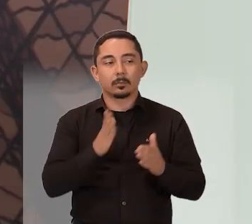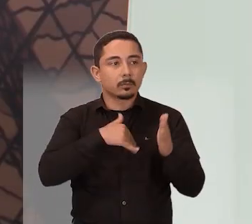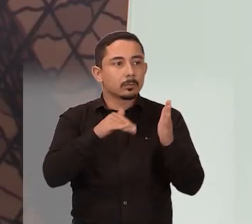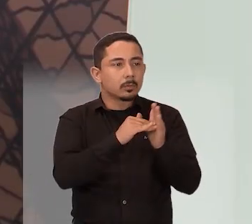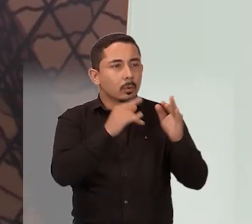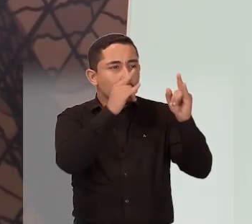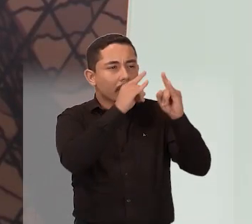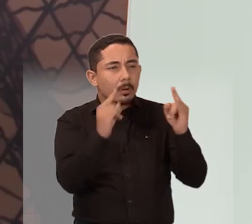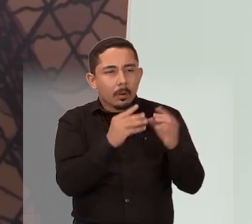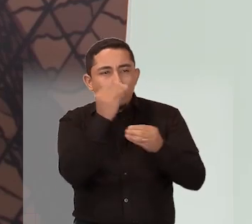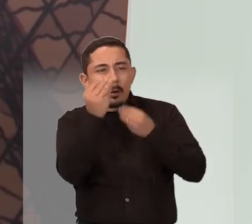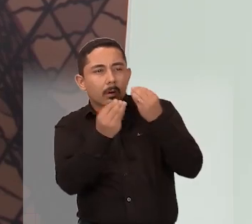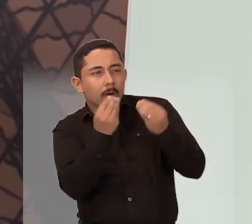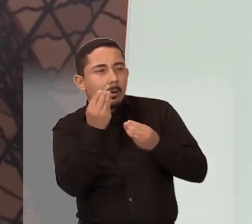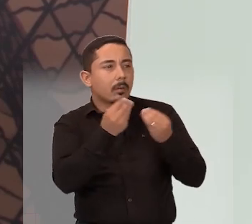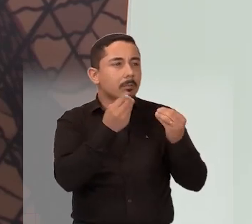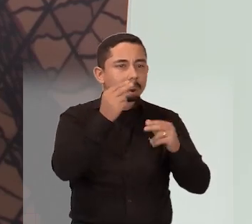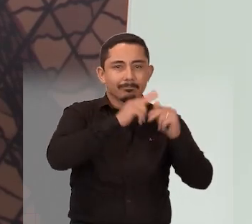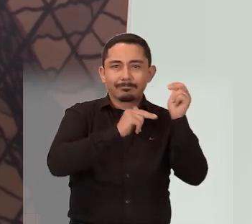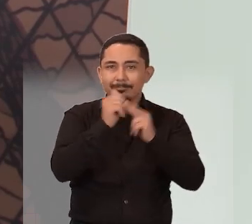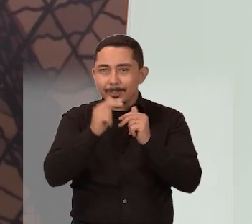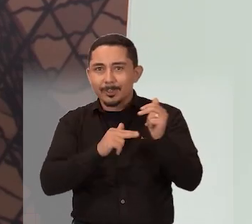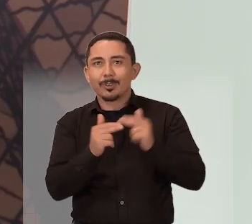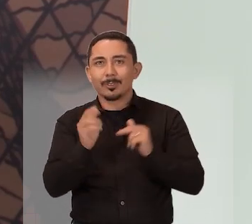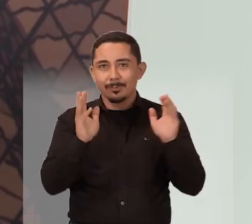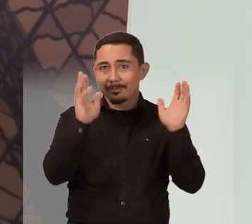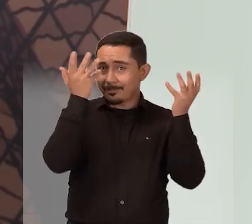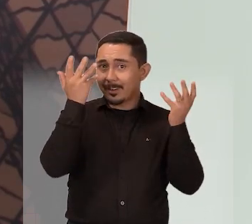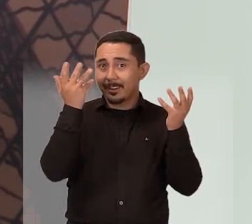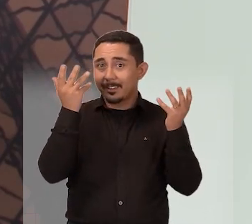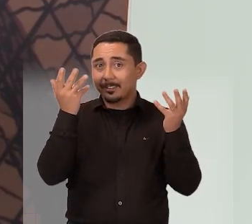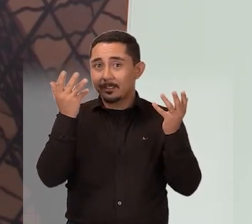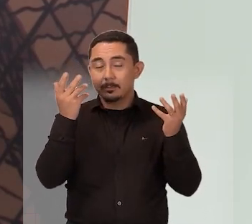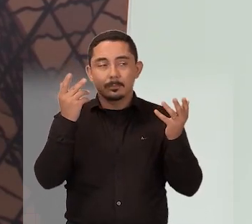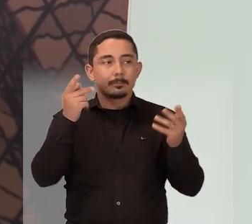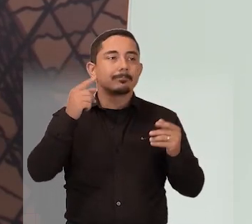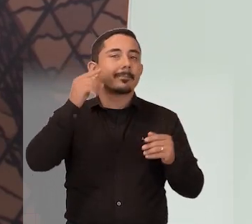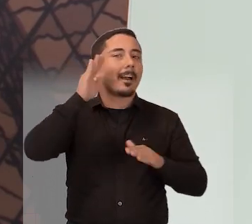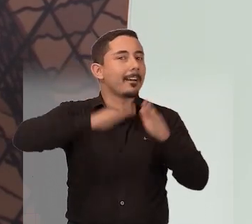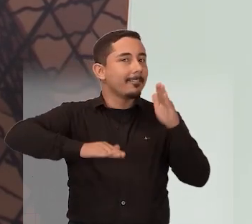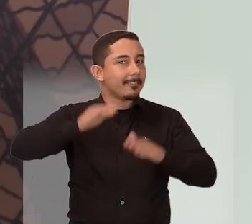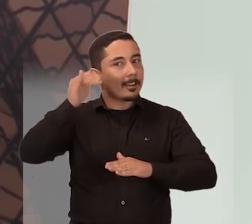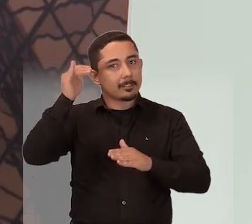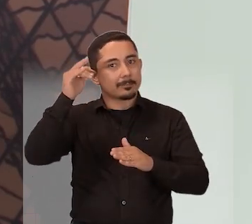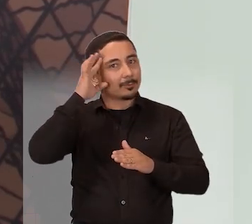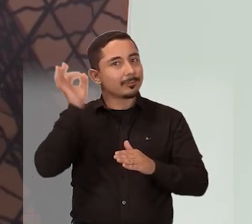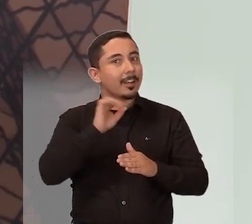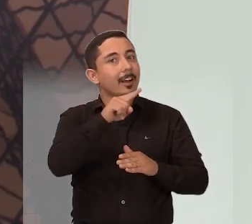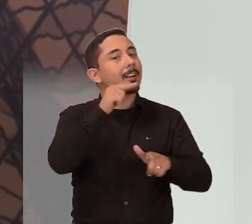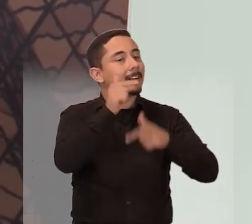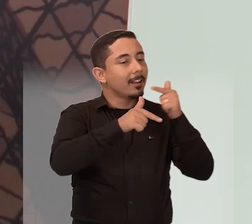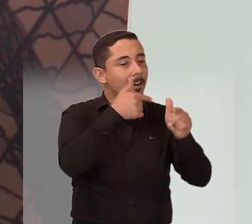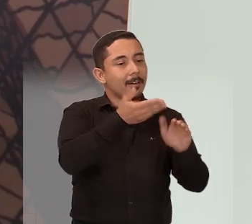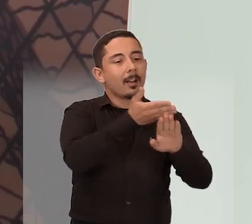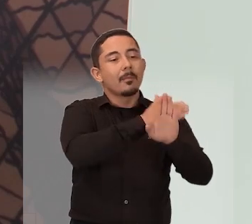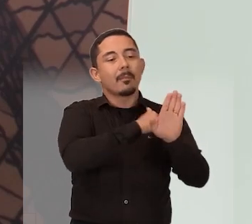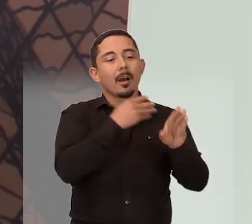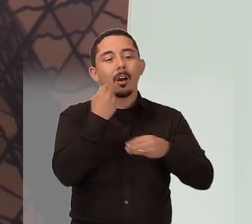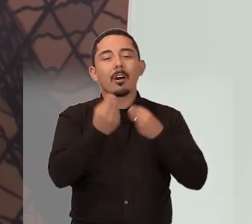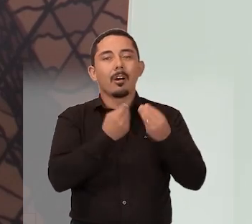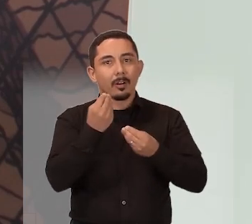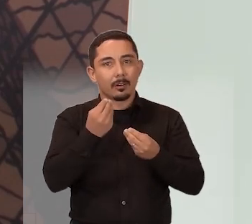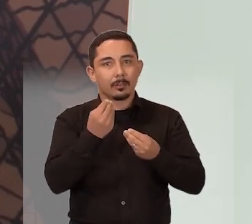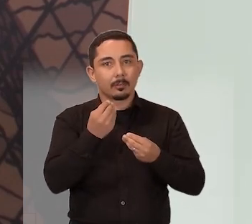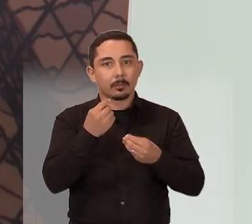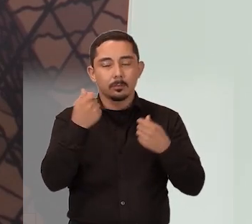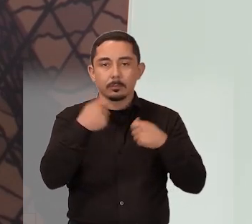Quem vê tudo montado nas tradicionais festas juninas e julinas, não pensam na trabalheira que isso dá.